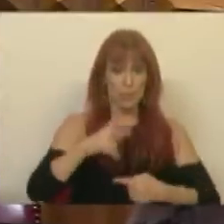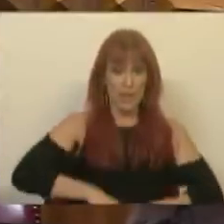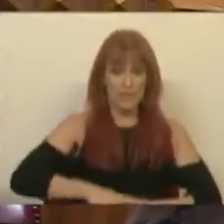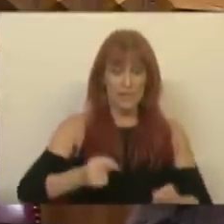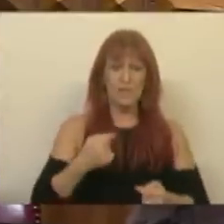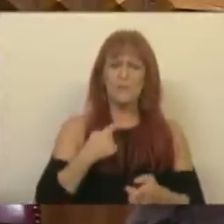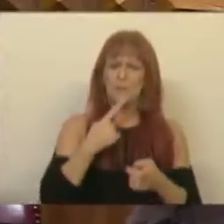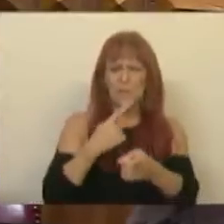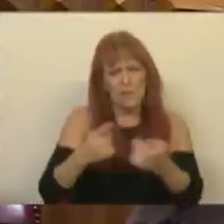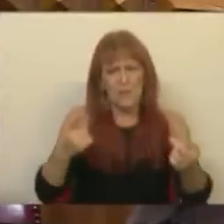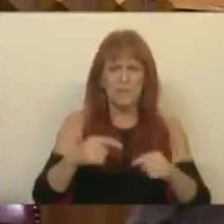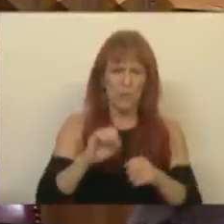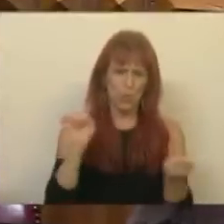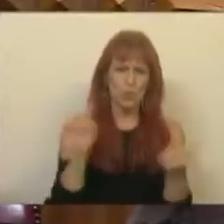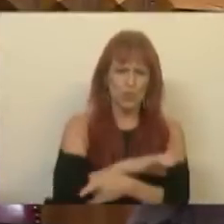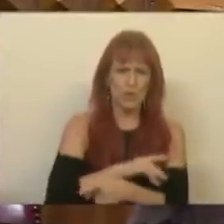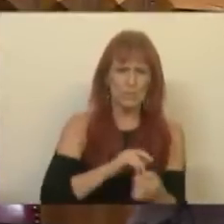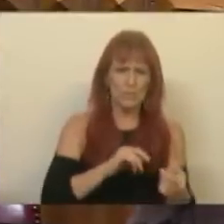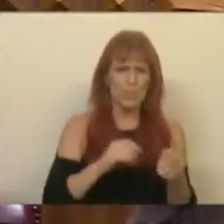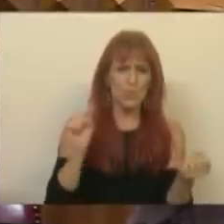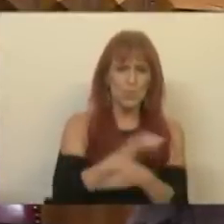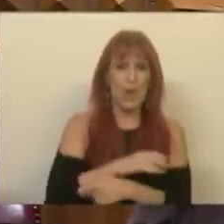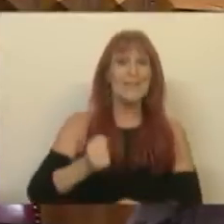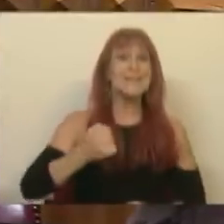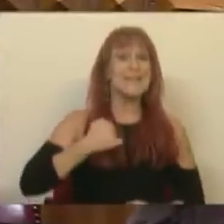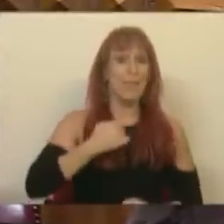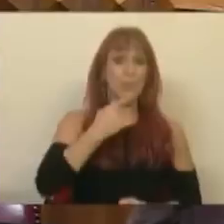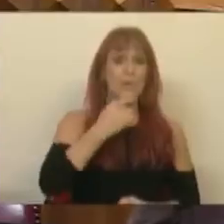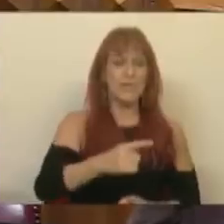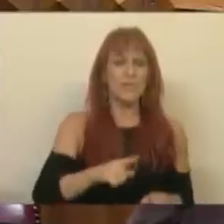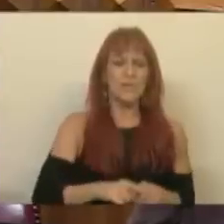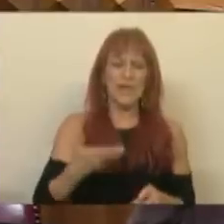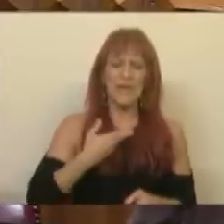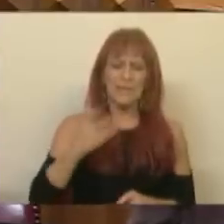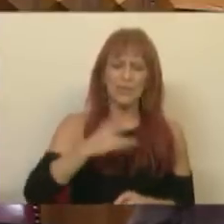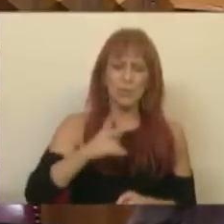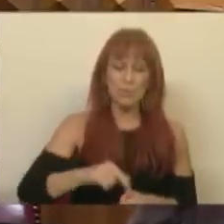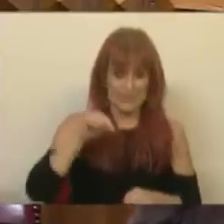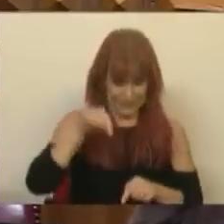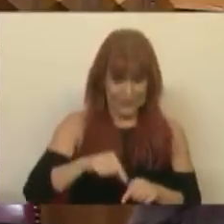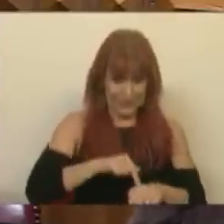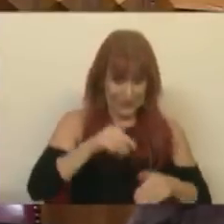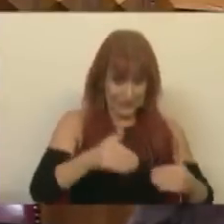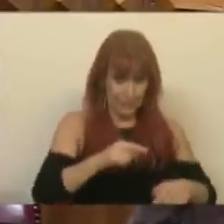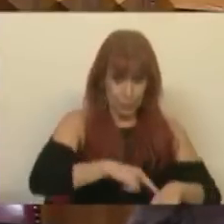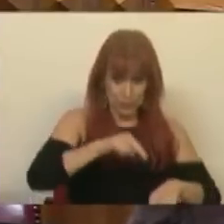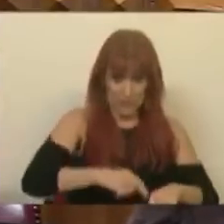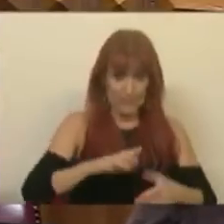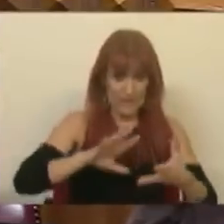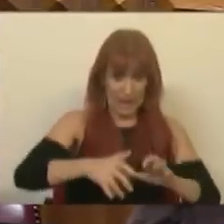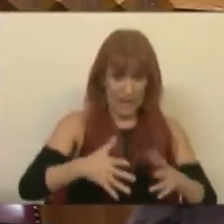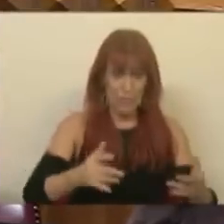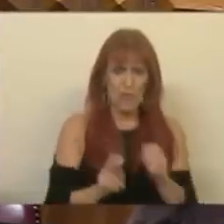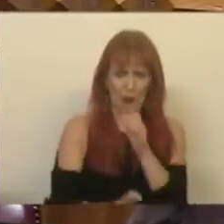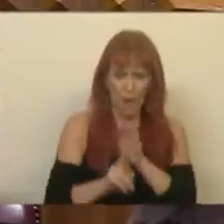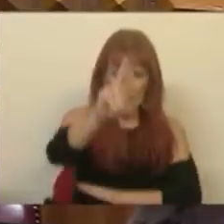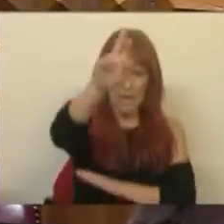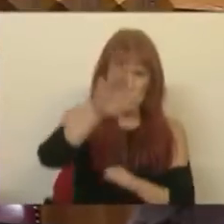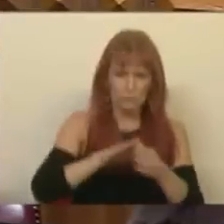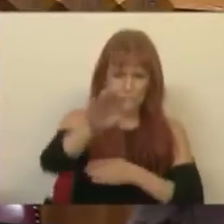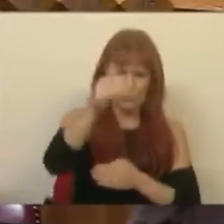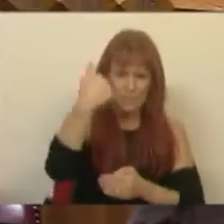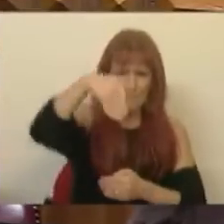dizia o jornal só o jornal sábado a dívida portuguesa É nesse momento de crise aumentou